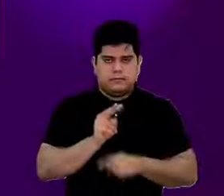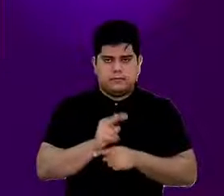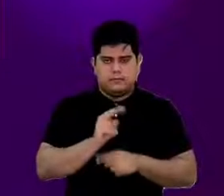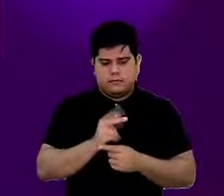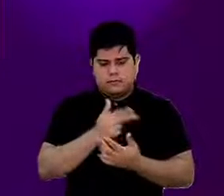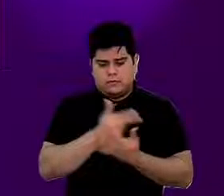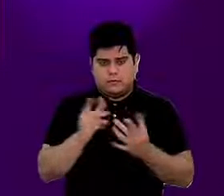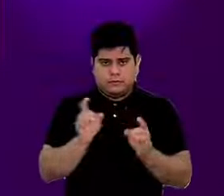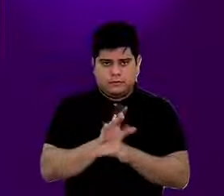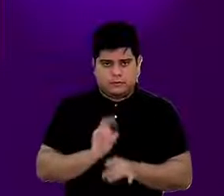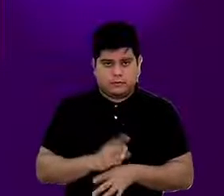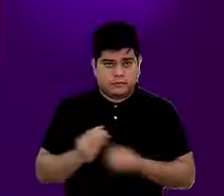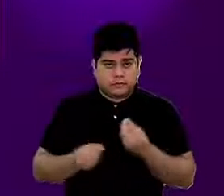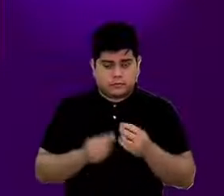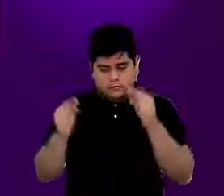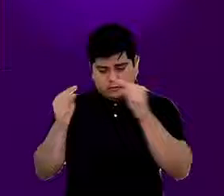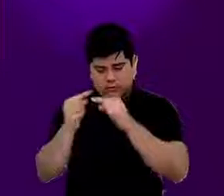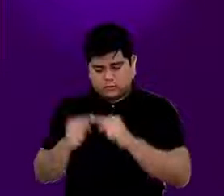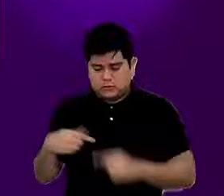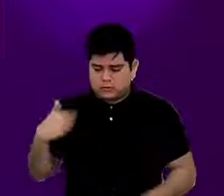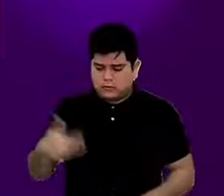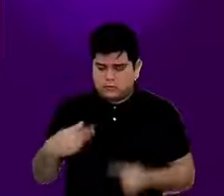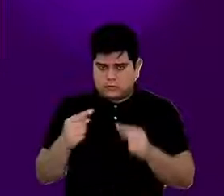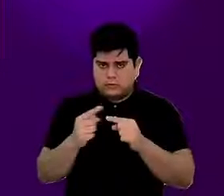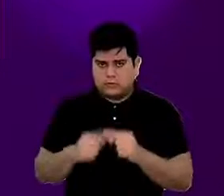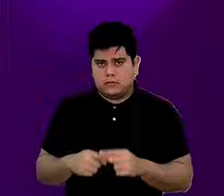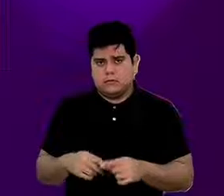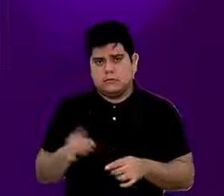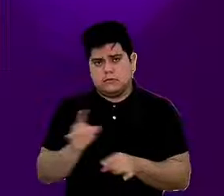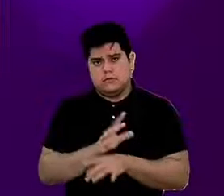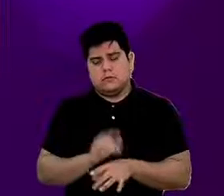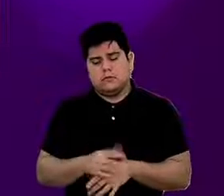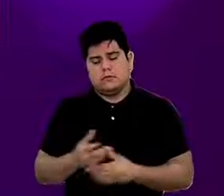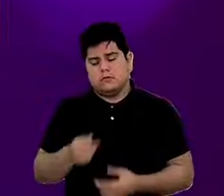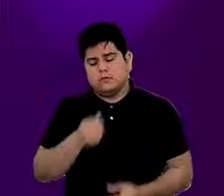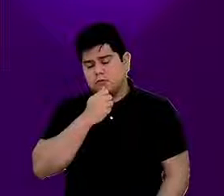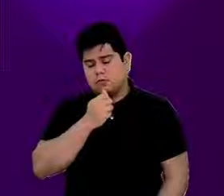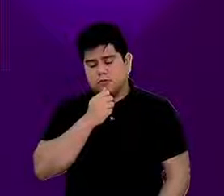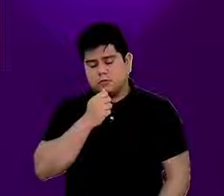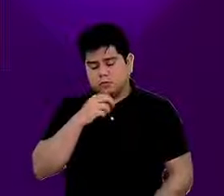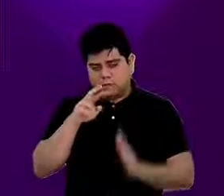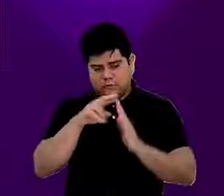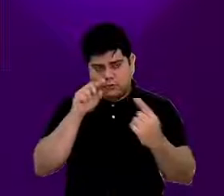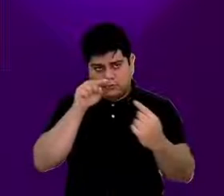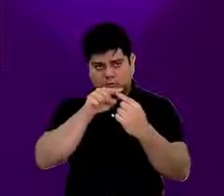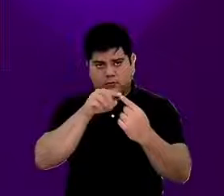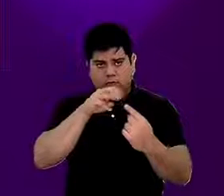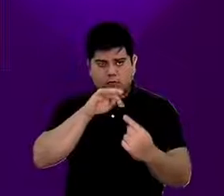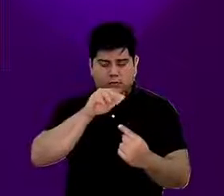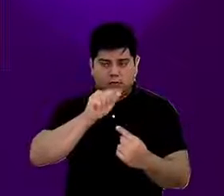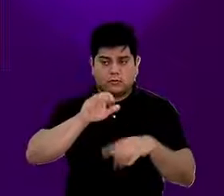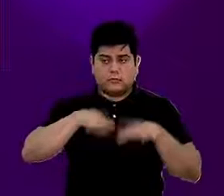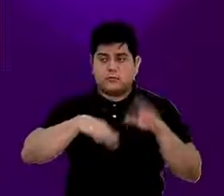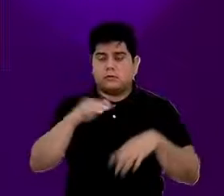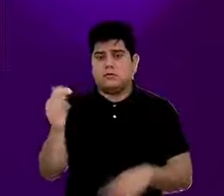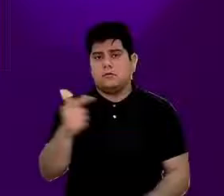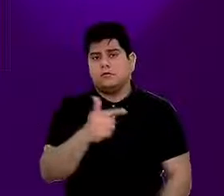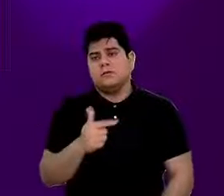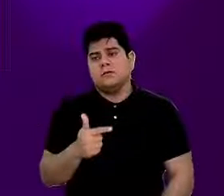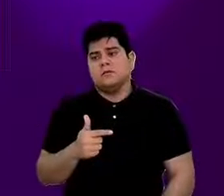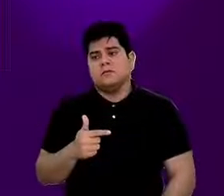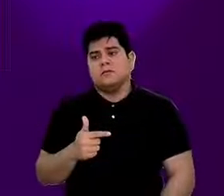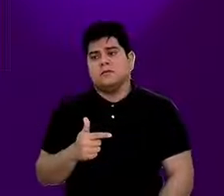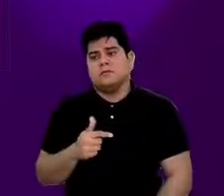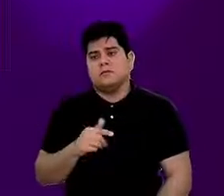desfechos e a adequação contínua desses desfechos, se eles não estiverem dentro das metas, que muitas vezes não existem os